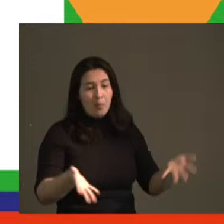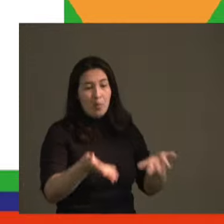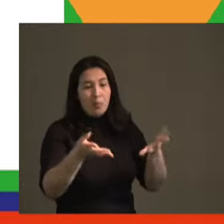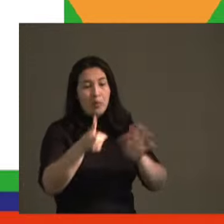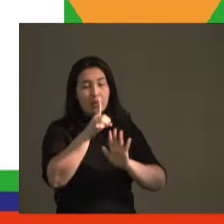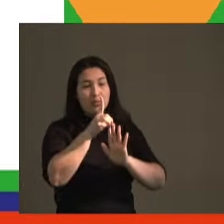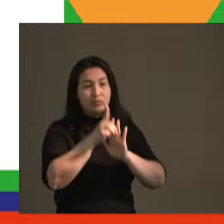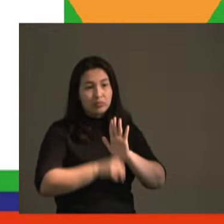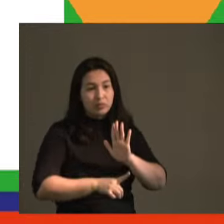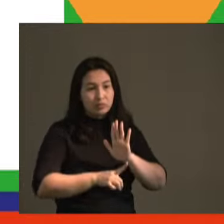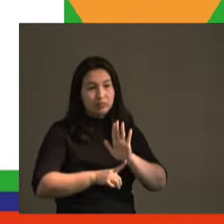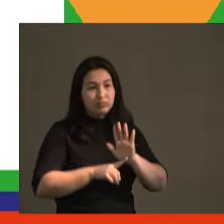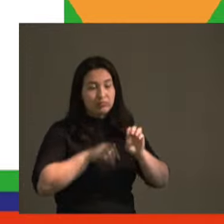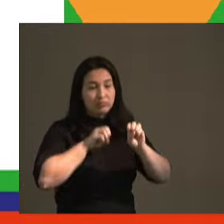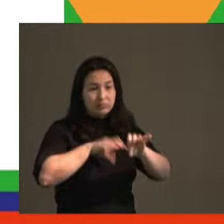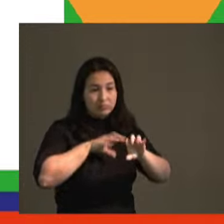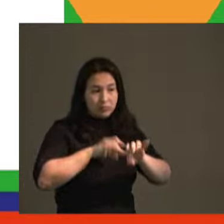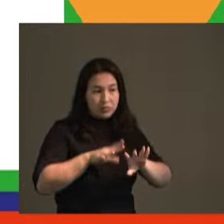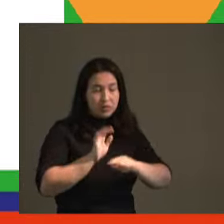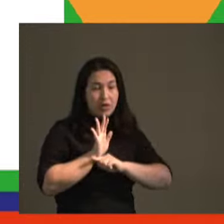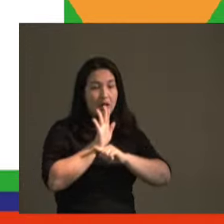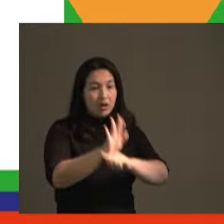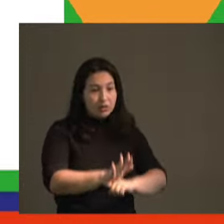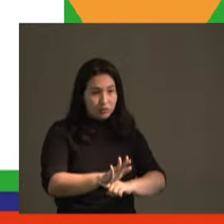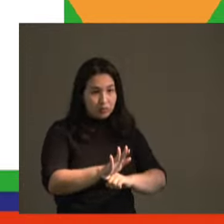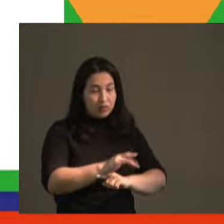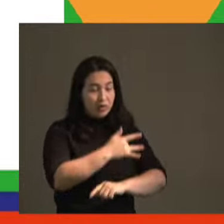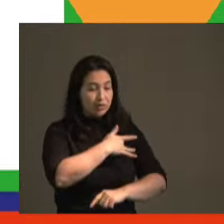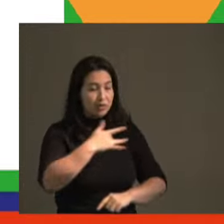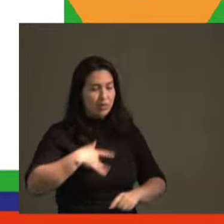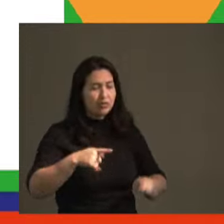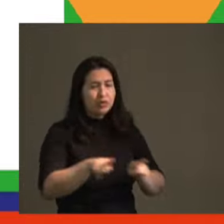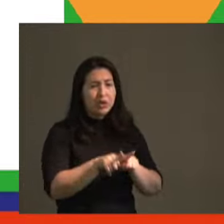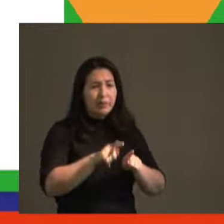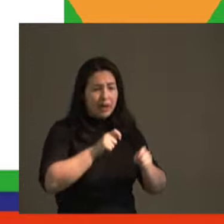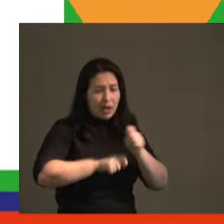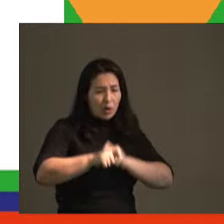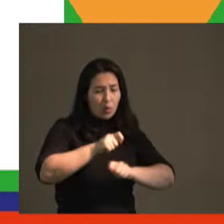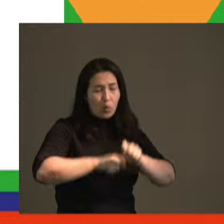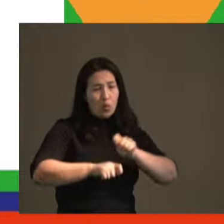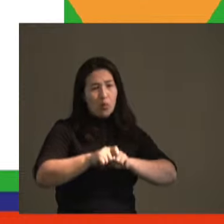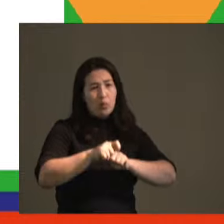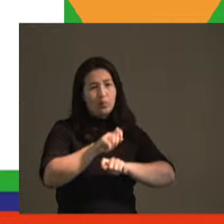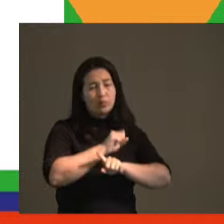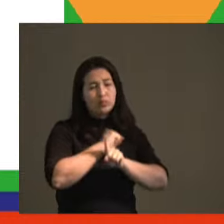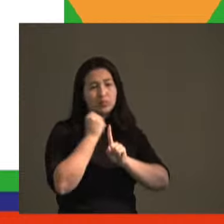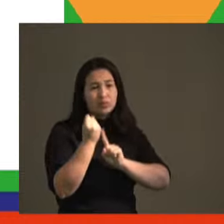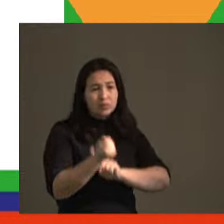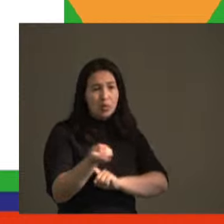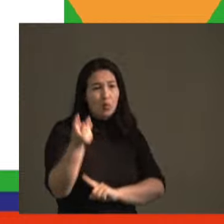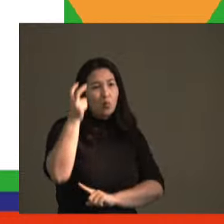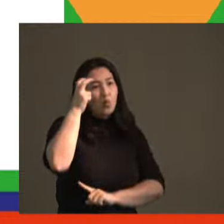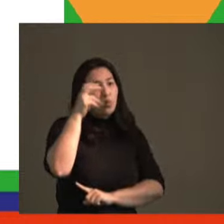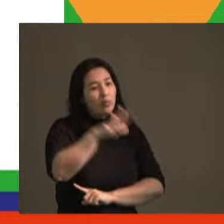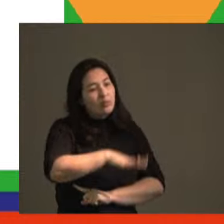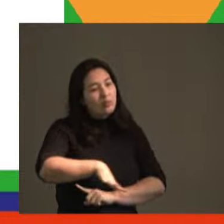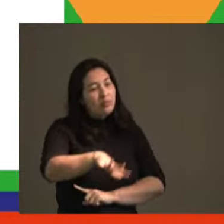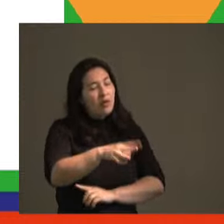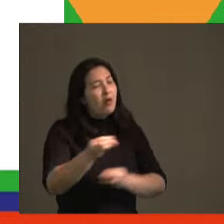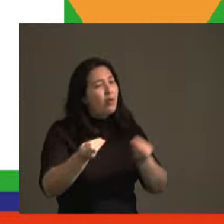direito à educação, à assistência social, à saúde e aos demais direitos econômicos, sociais, culturais e ambientais,